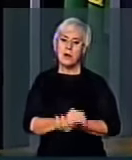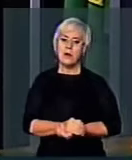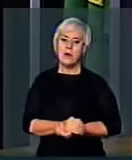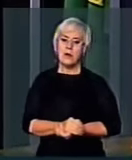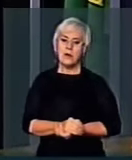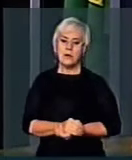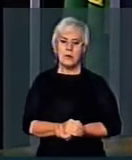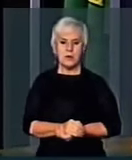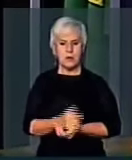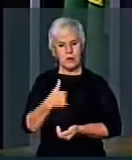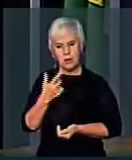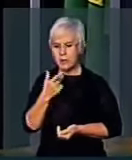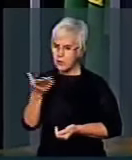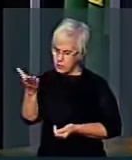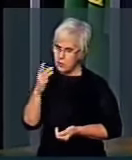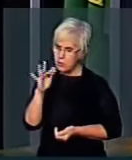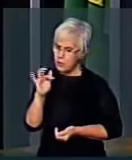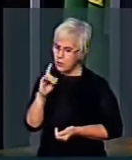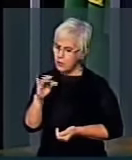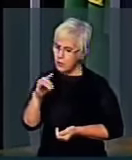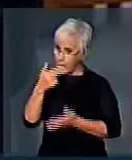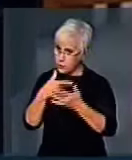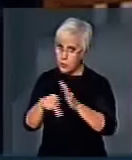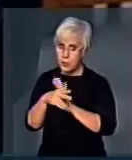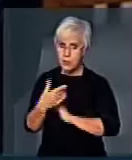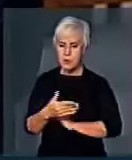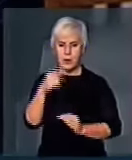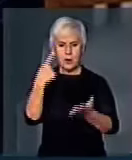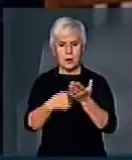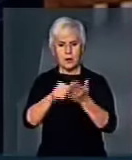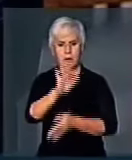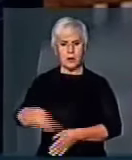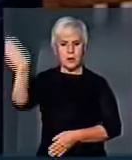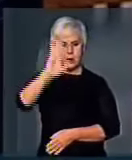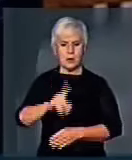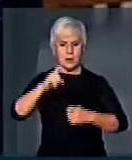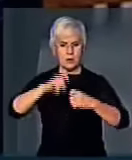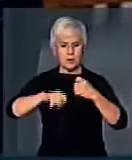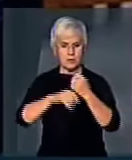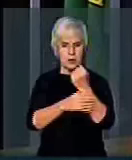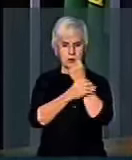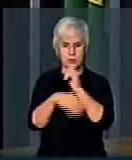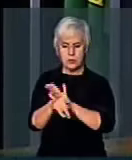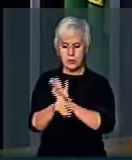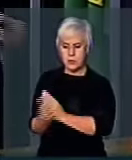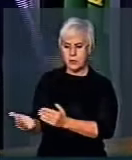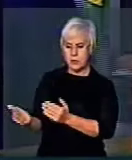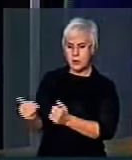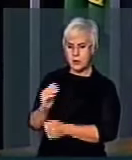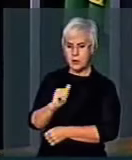seguinte, essa eu gostaria, Feliciano, que até você falasse alguma coisa sobre ela, né? Campanha Nacional de Sexo Seguro para Adolescentes